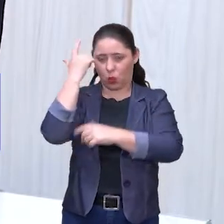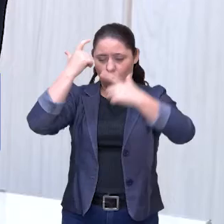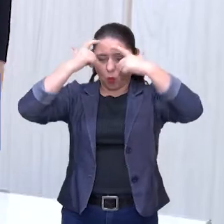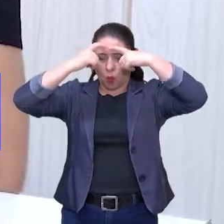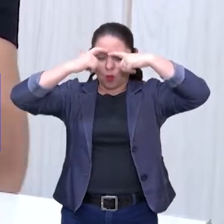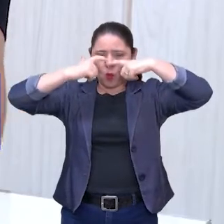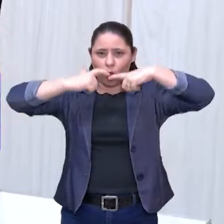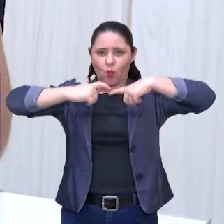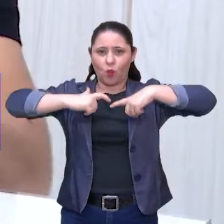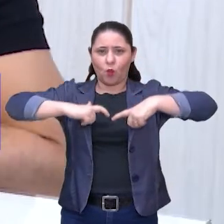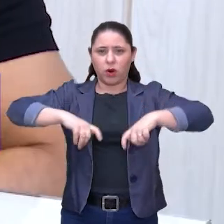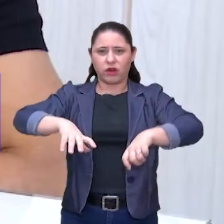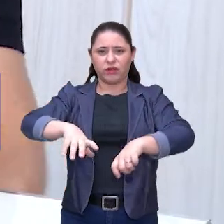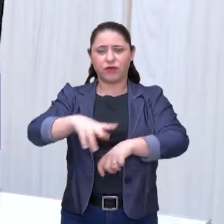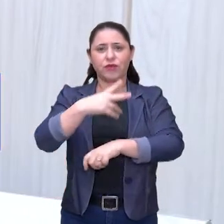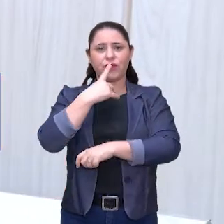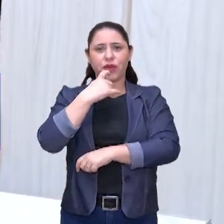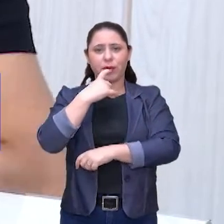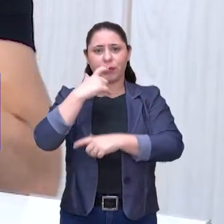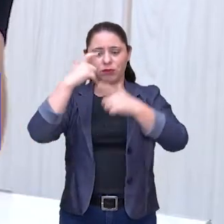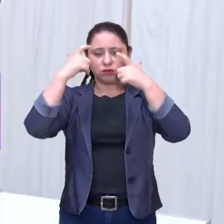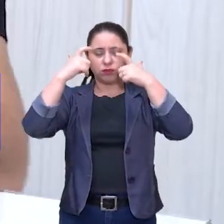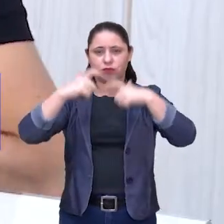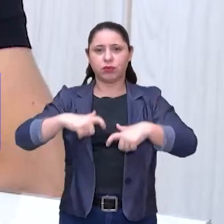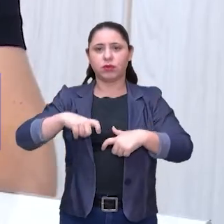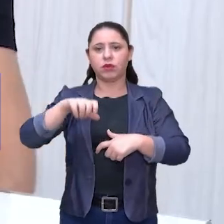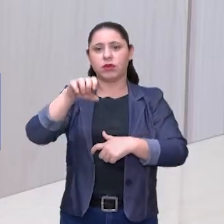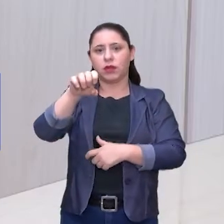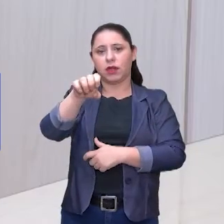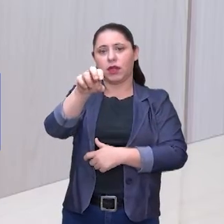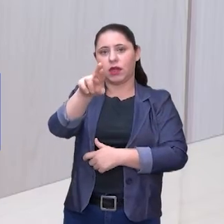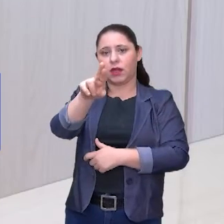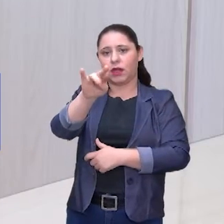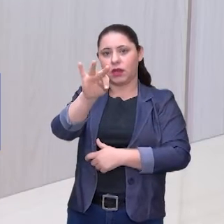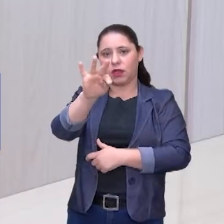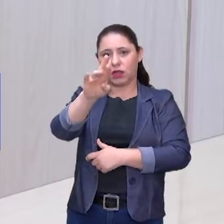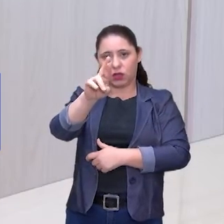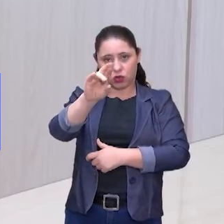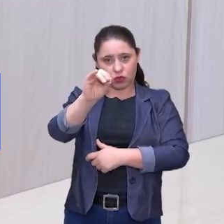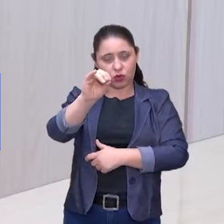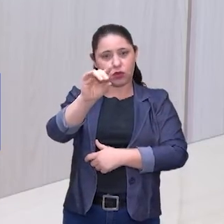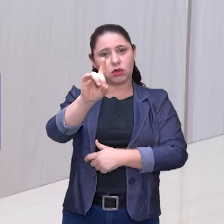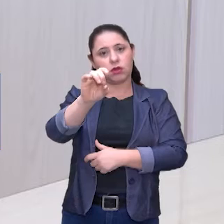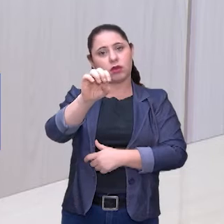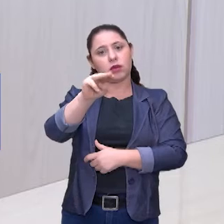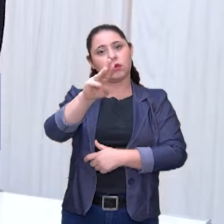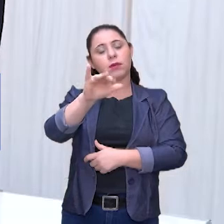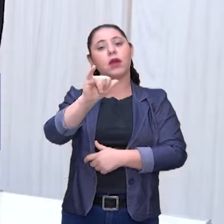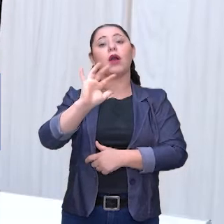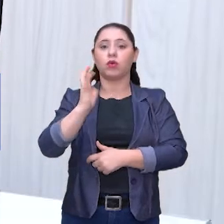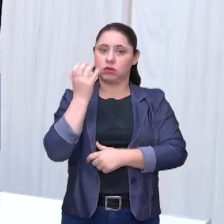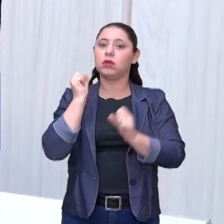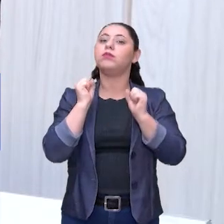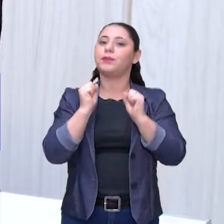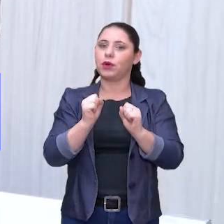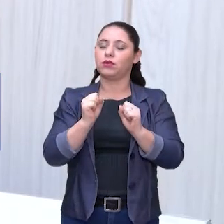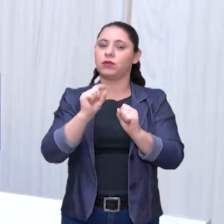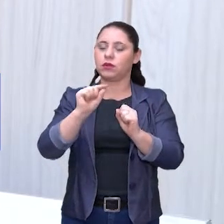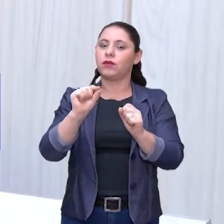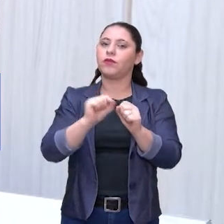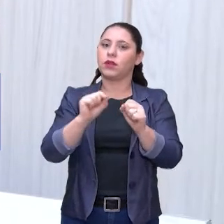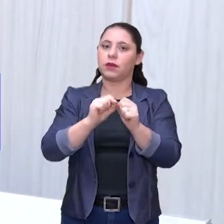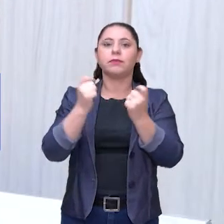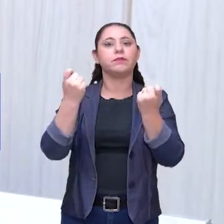chega, às vezes tem pacientes que têm o corpo todo, fica todo vermelho, que nós chamamos de eritrodermia. Em alguns casos